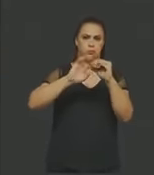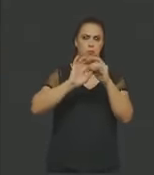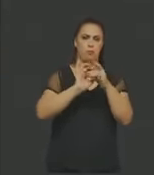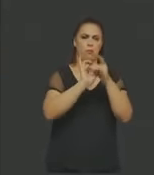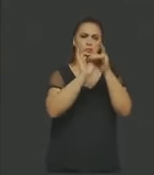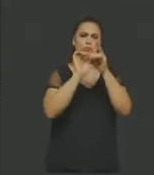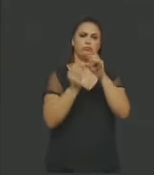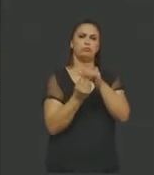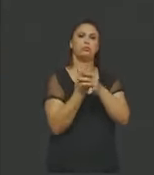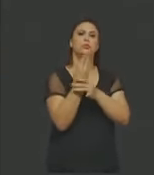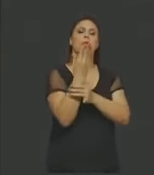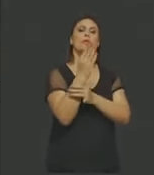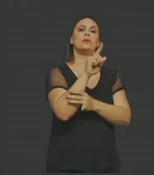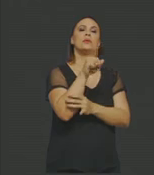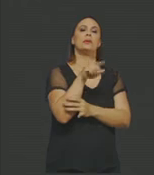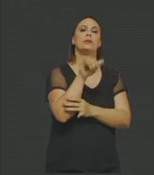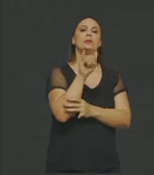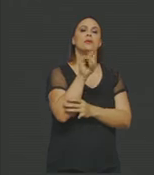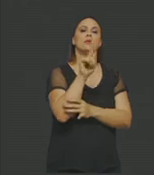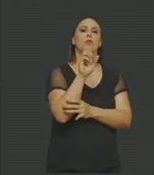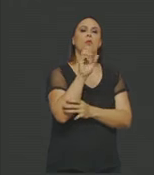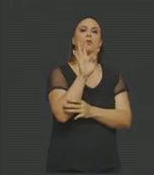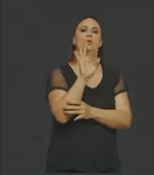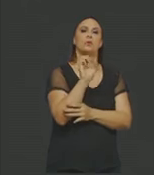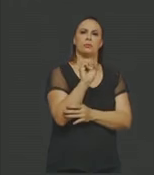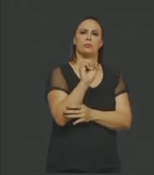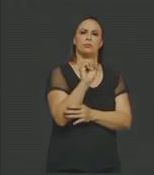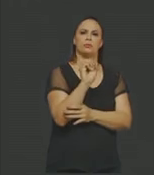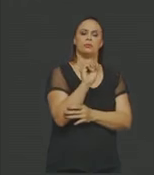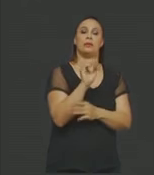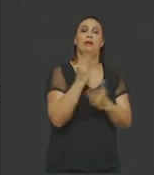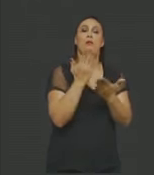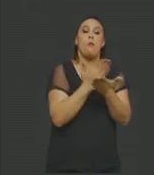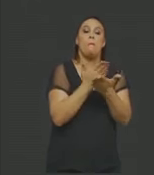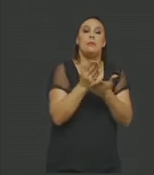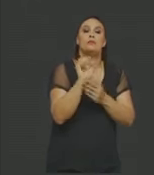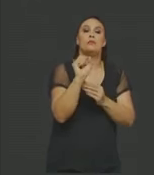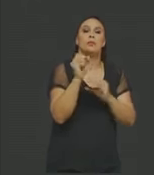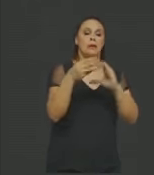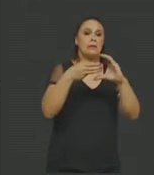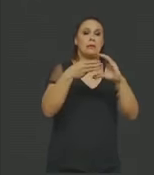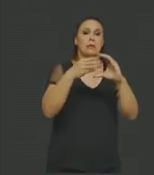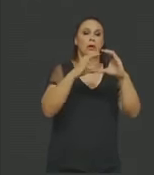esse zigoto ele vai sofrer várias divisões celulares, tá? Várias